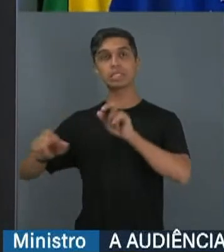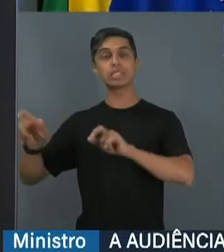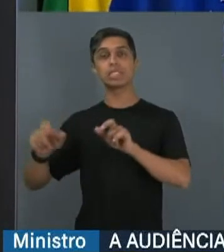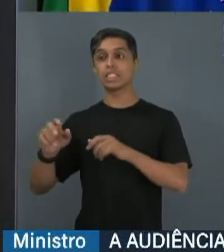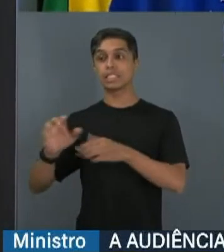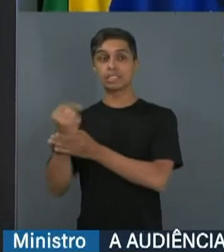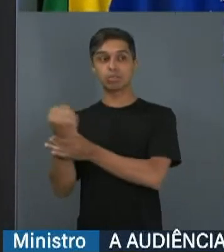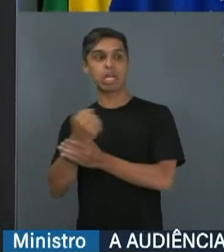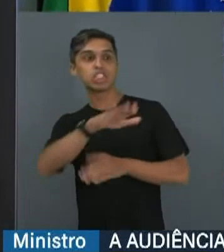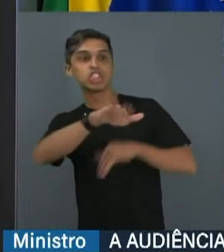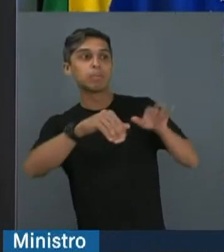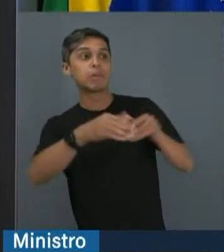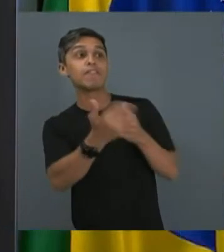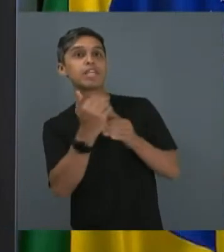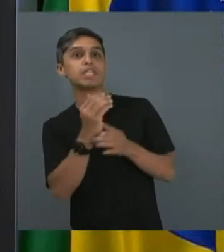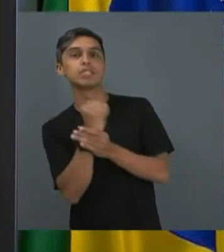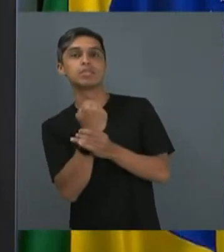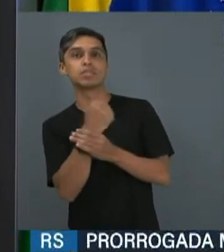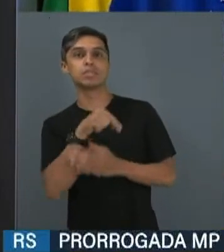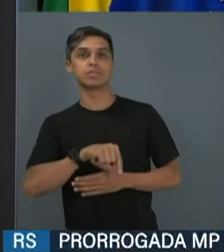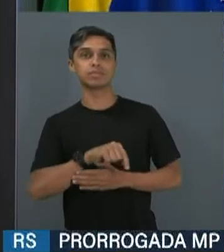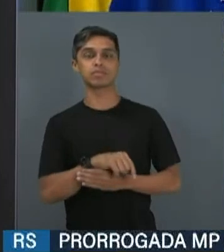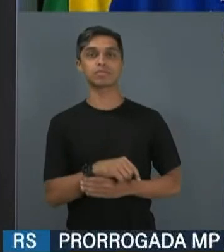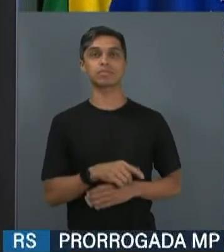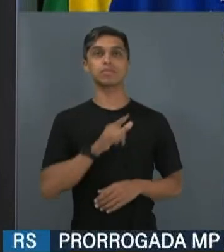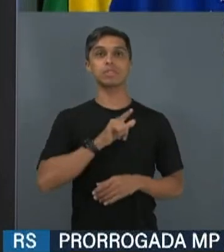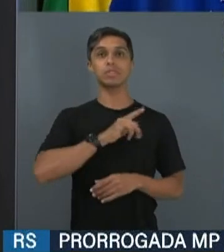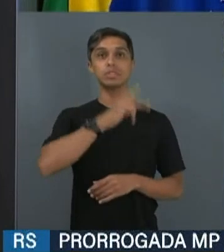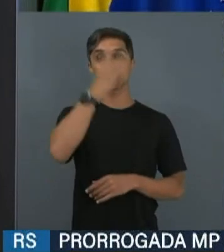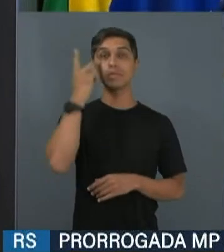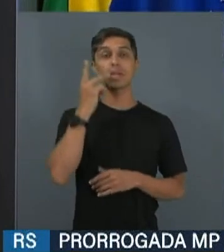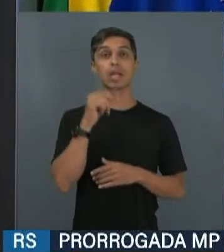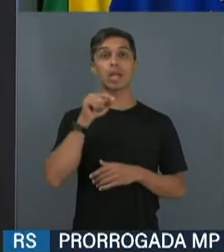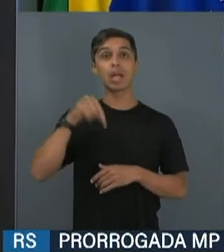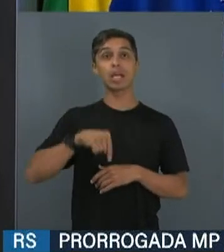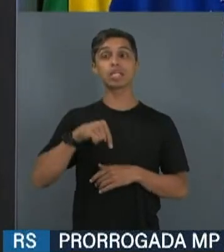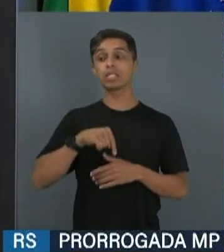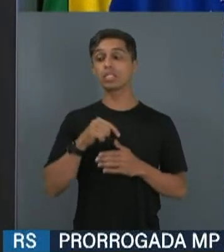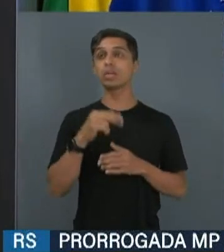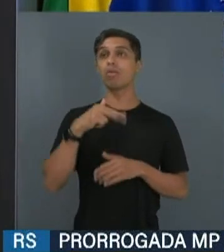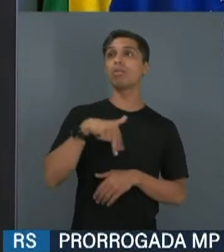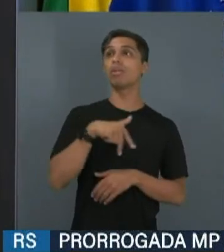E as imagens mostram muita gente aqui dentro orando, tranquila.